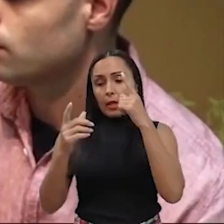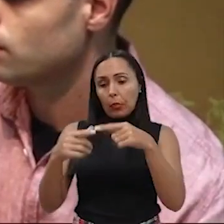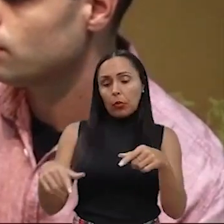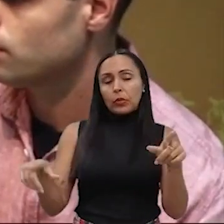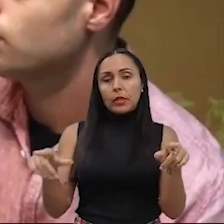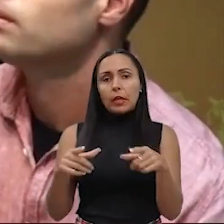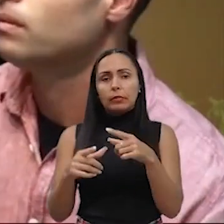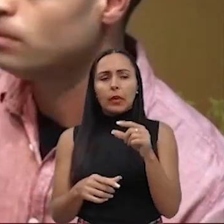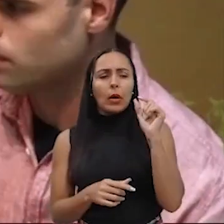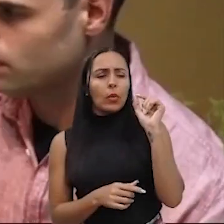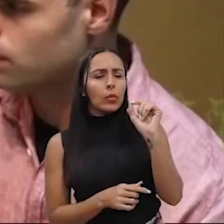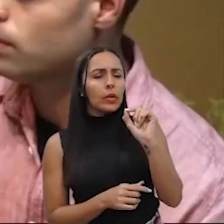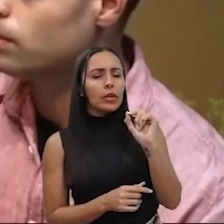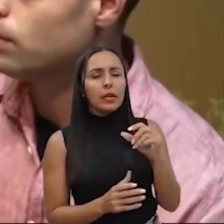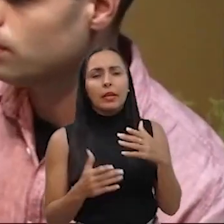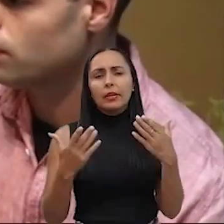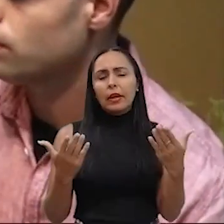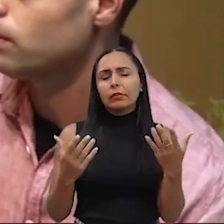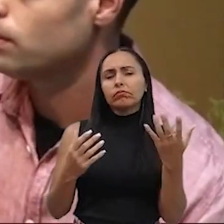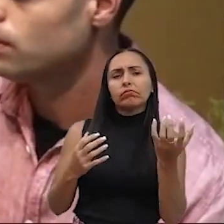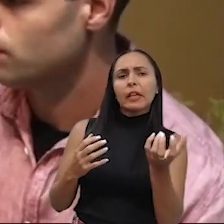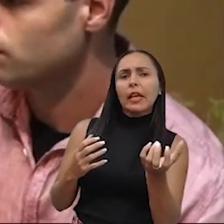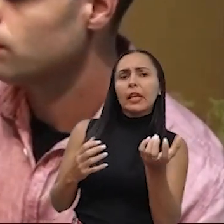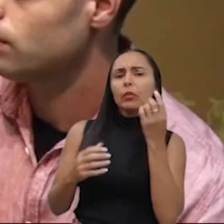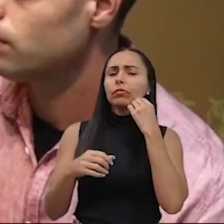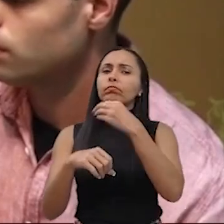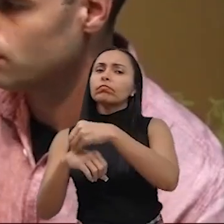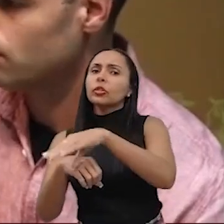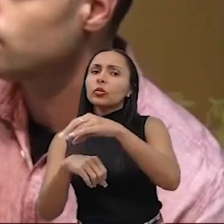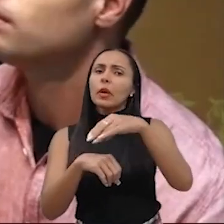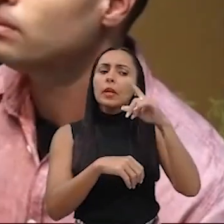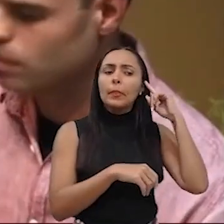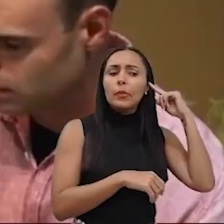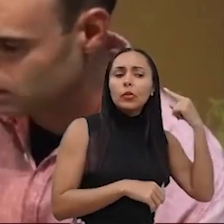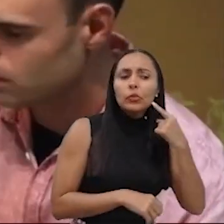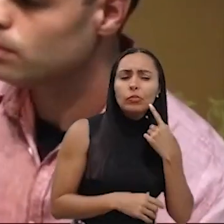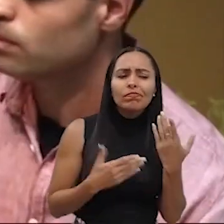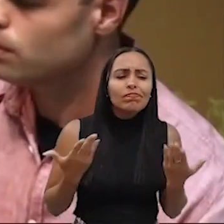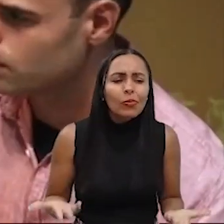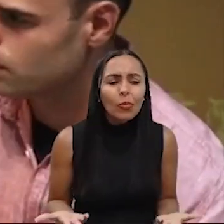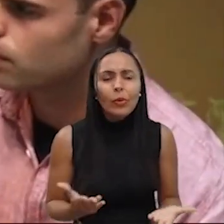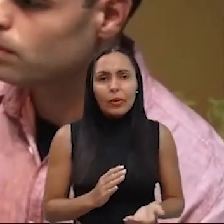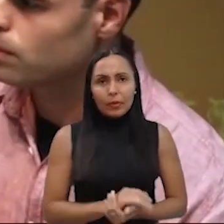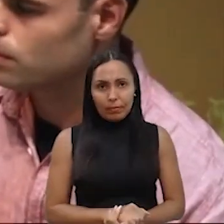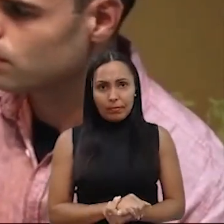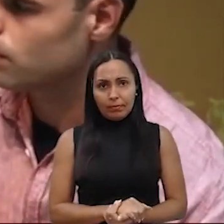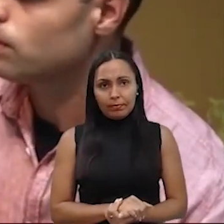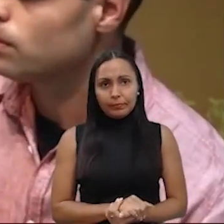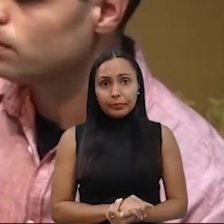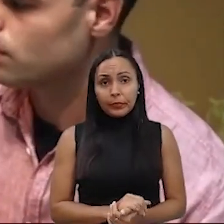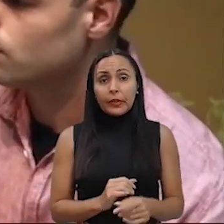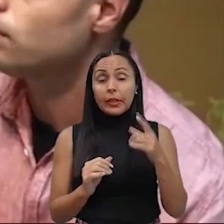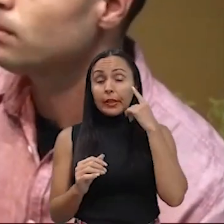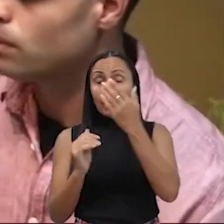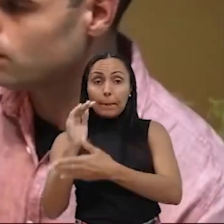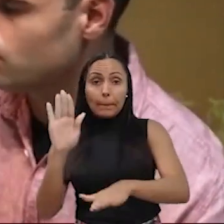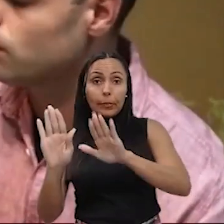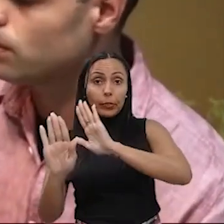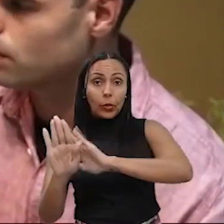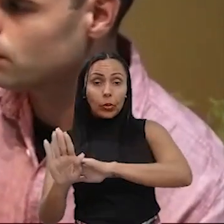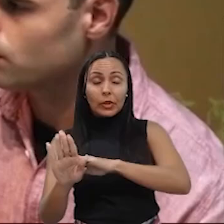que é que ela está querendo dizer para o surdo, qual é a mensagem, né, que está aí por trás dessa